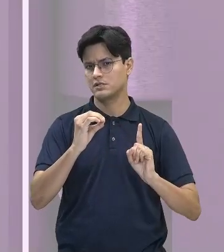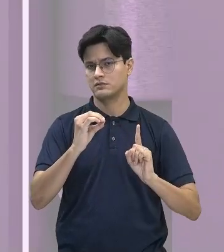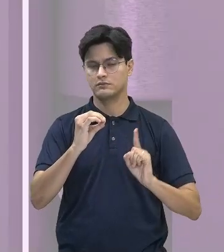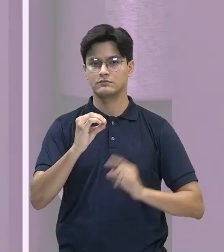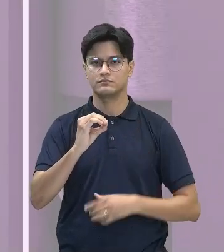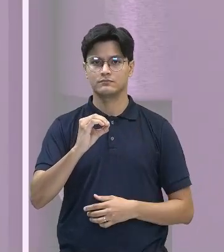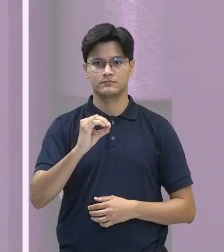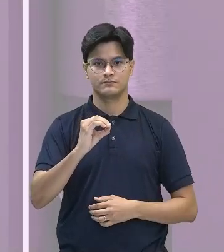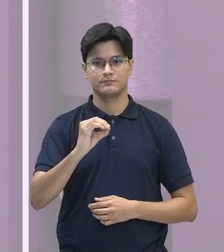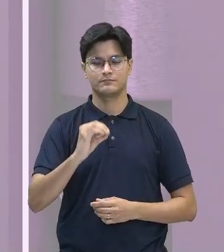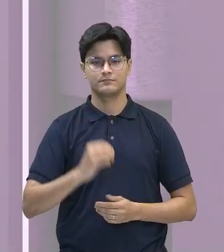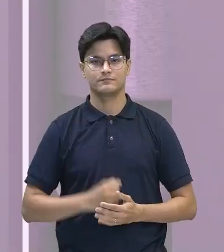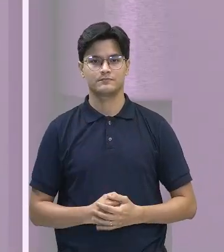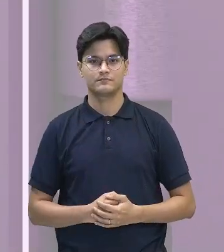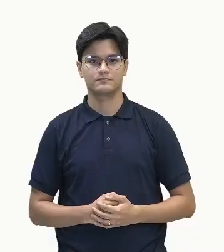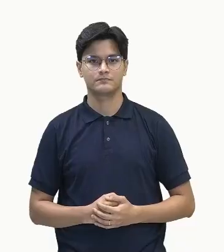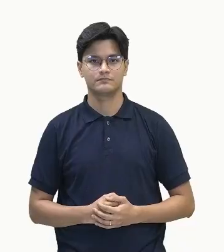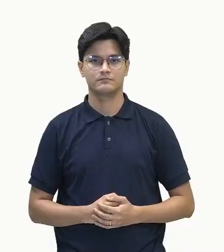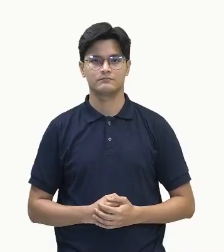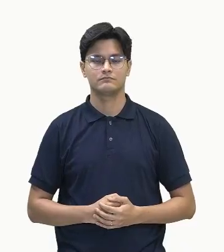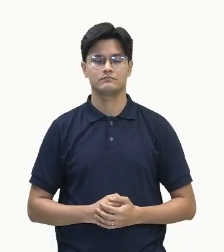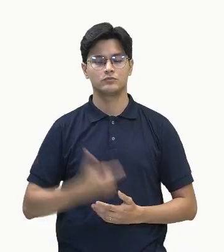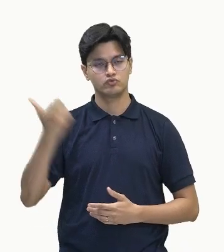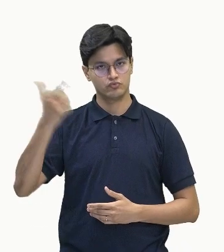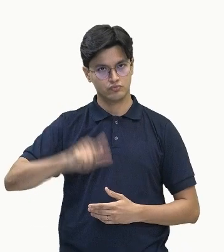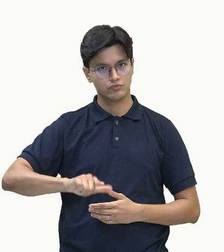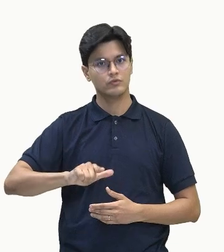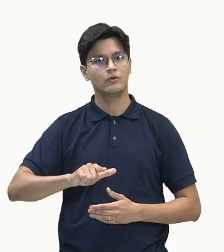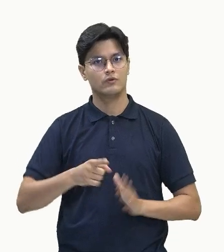o objeto. Tá legal? Vamos voltar para a tela então.